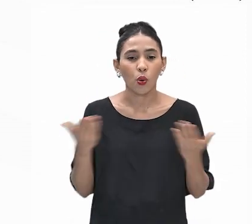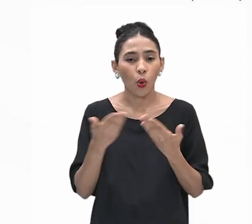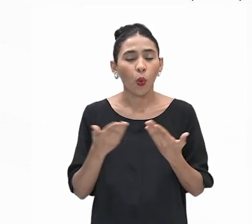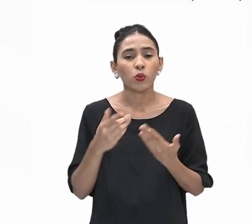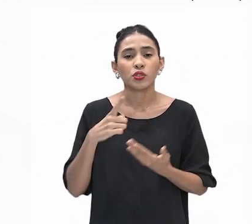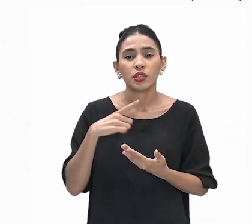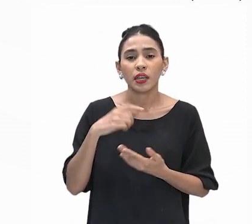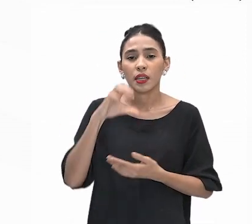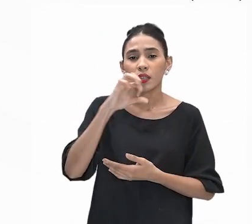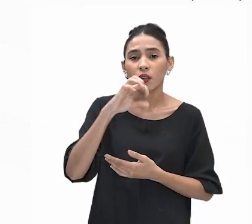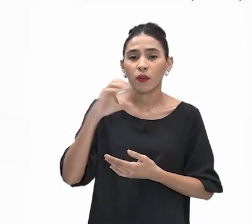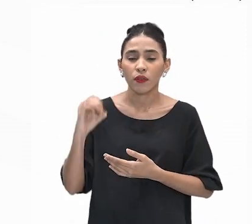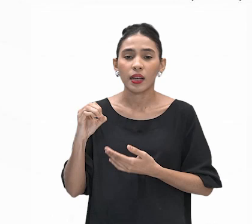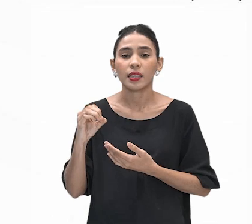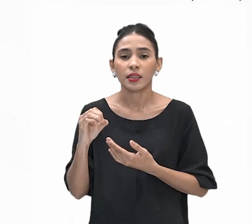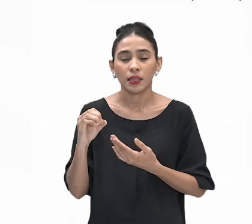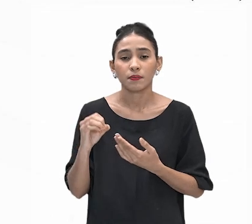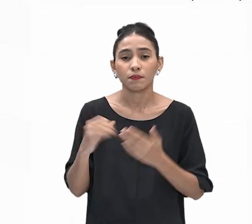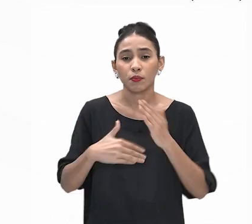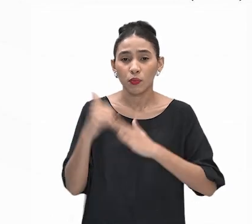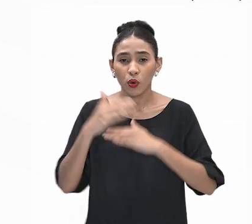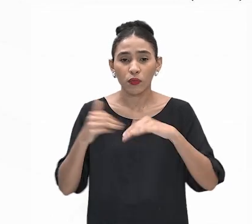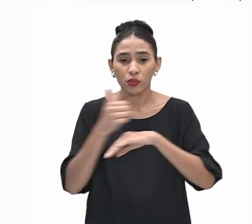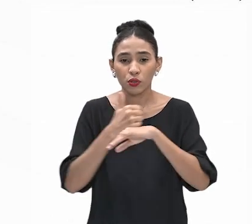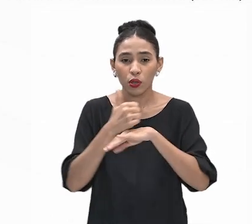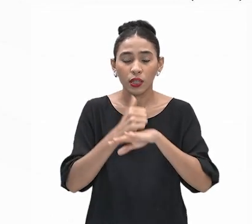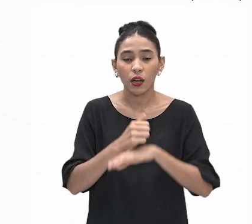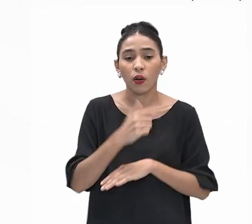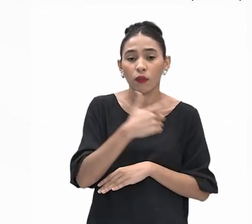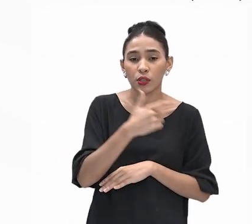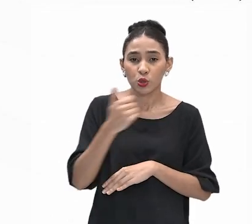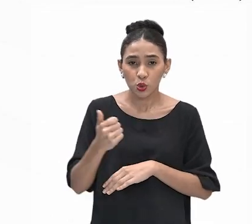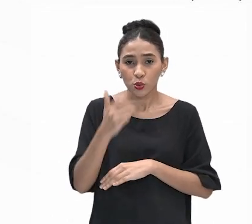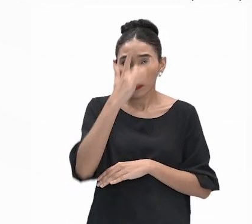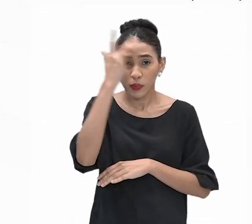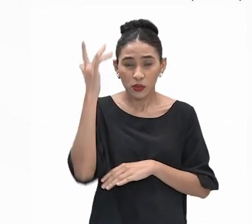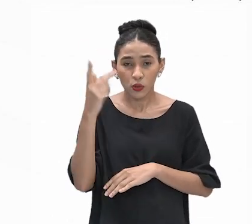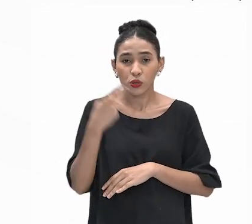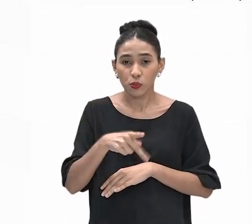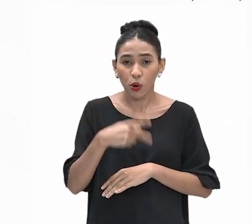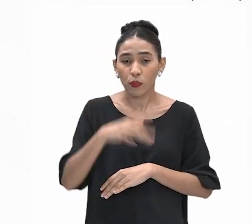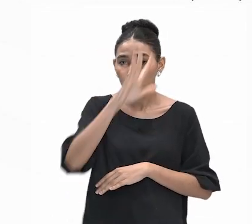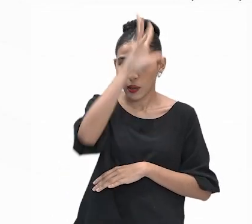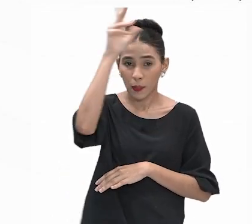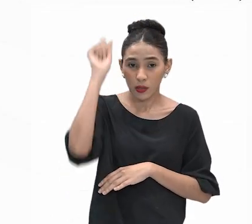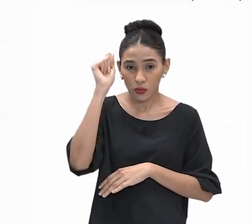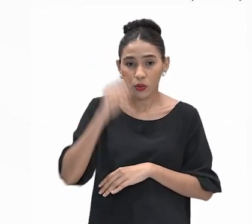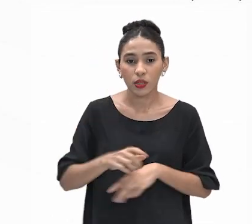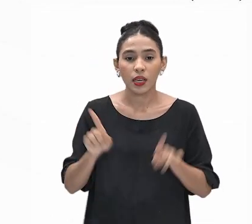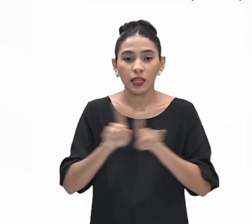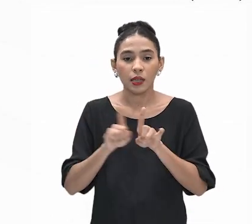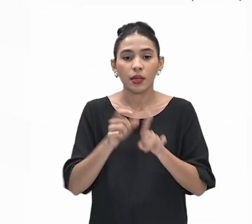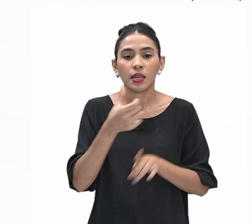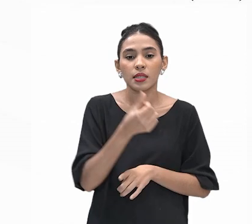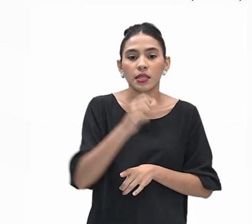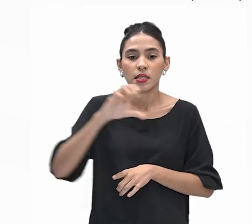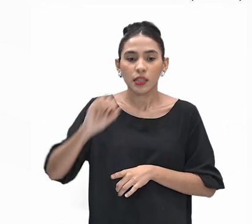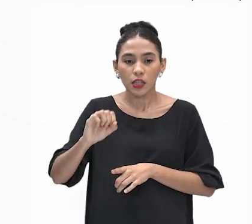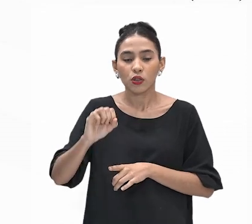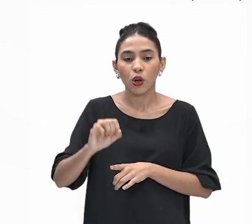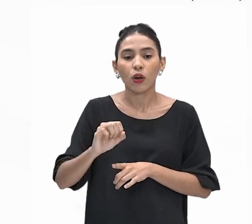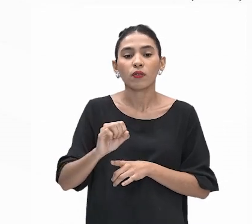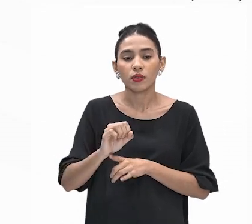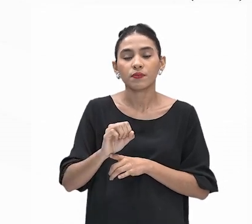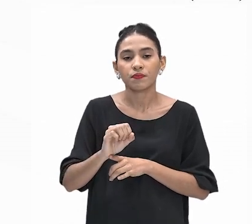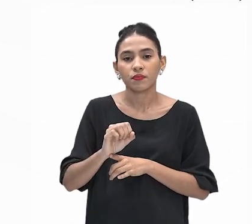músicos, sendo 21 amazonenses e 69 de diversas nacionalidades. Vocês perceberam que desde